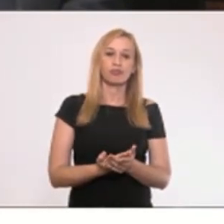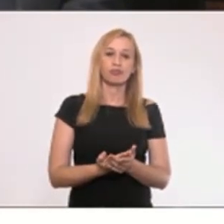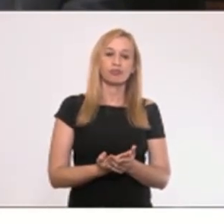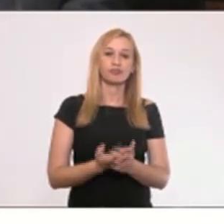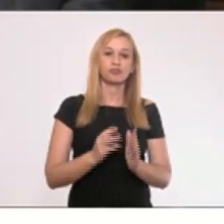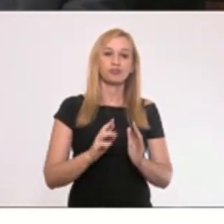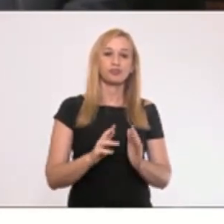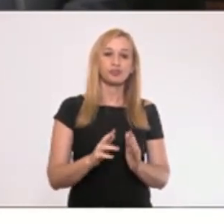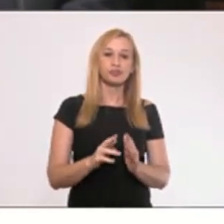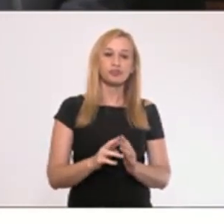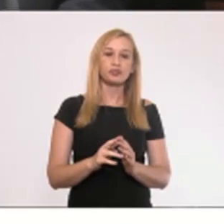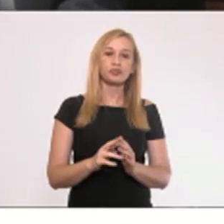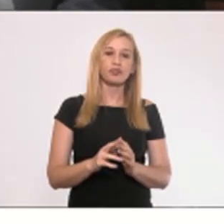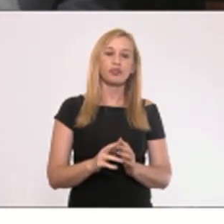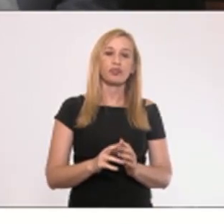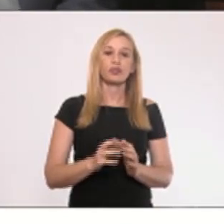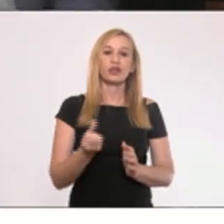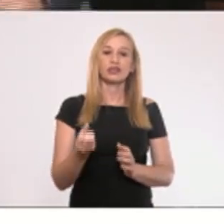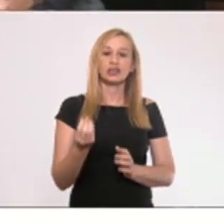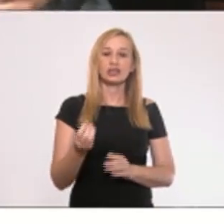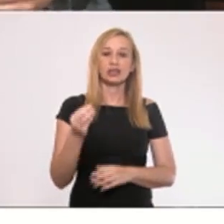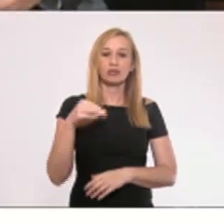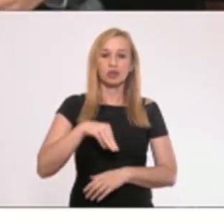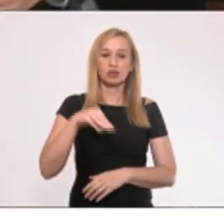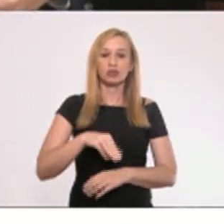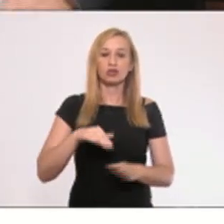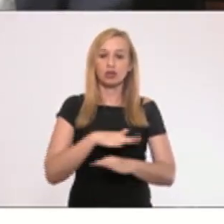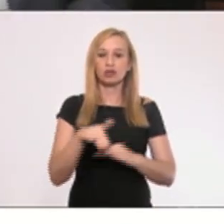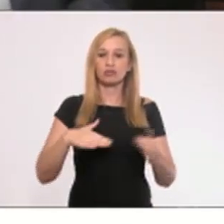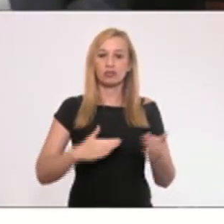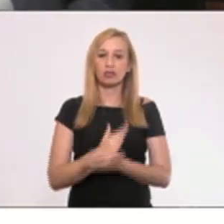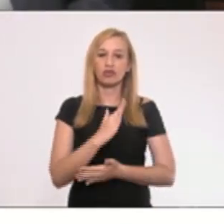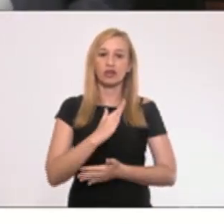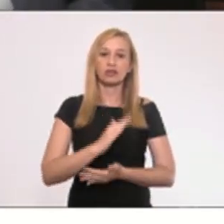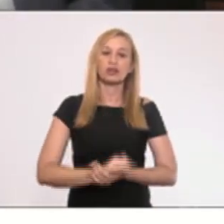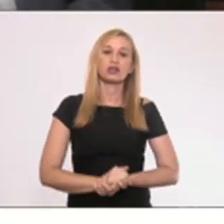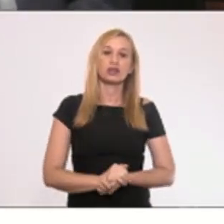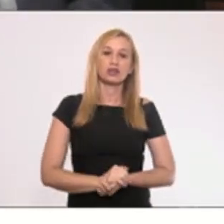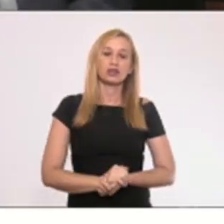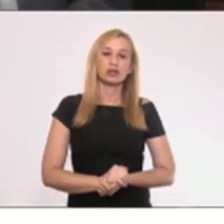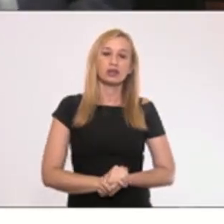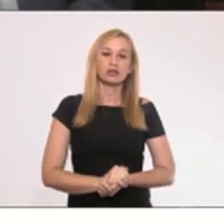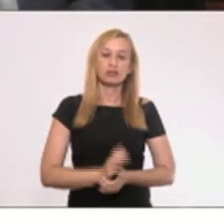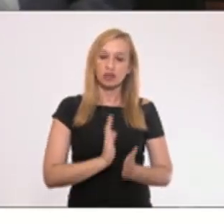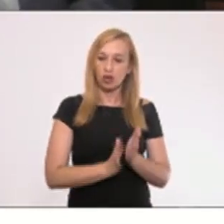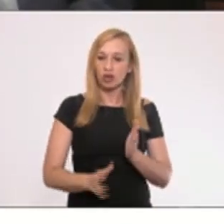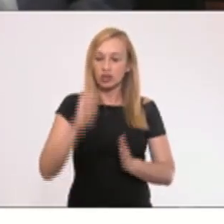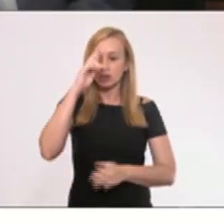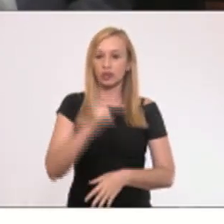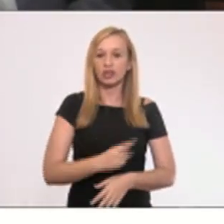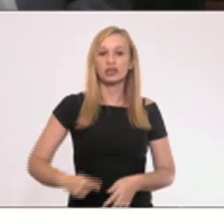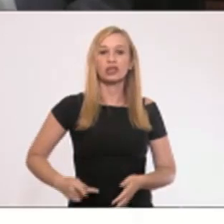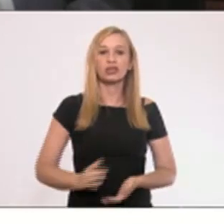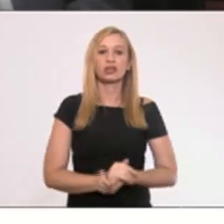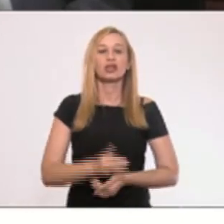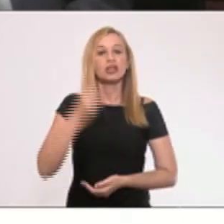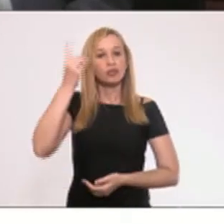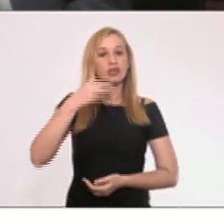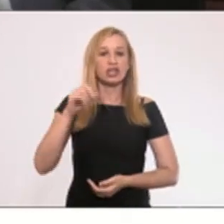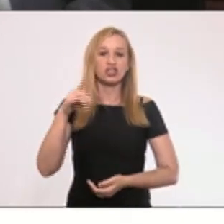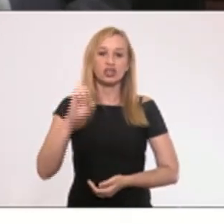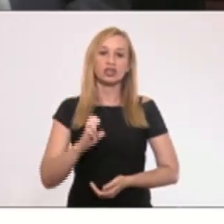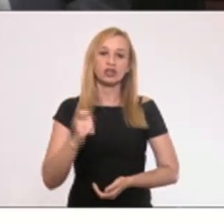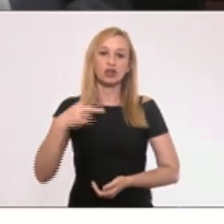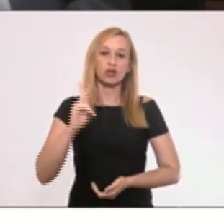regimental a prorrogação da presente sessão por 60 minutos. Senhores que aprovam a lista, como estão, aprovado. Presidente, questão de ordem. Questão de ordem, deputado Alexandre